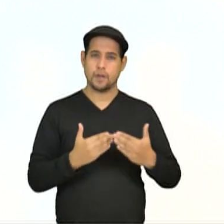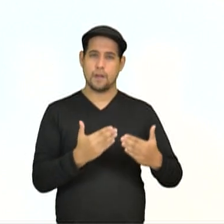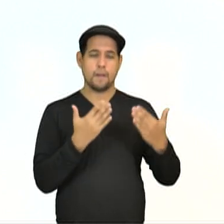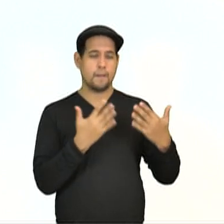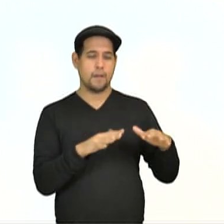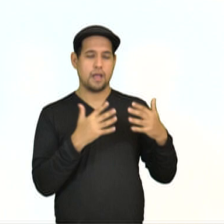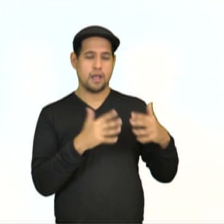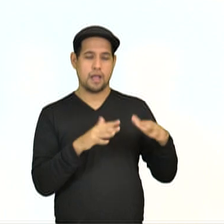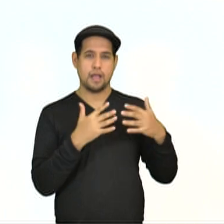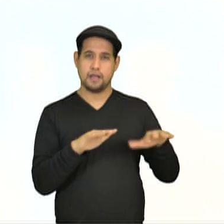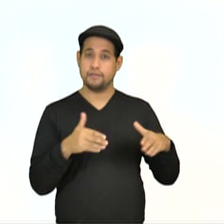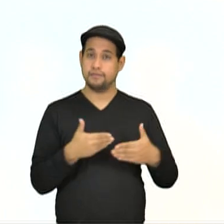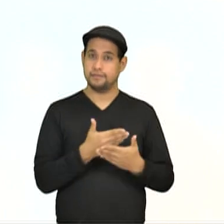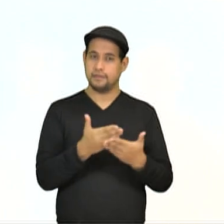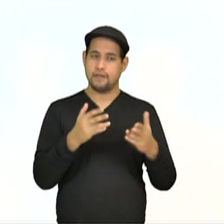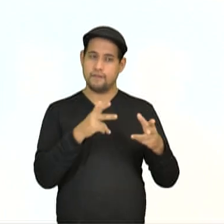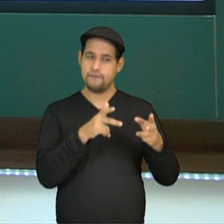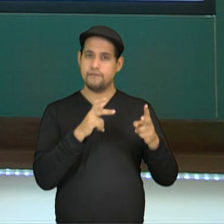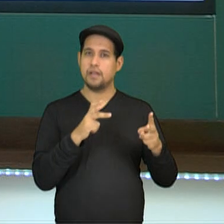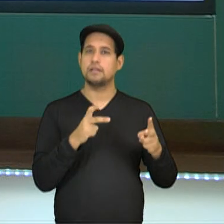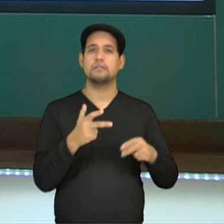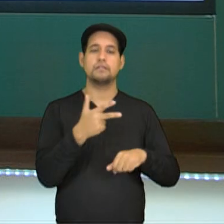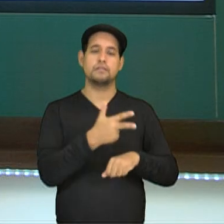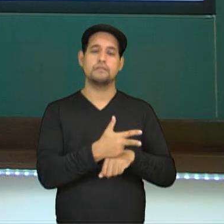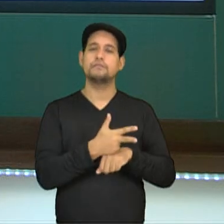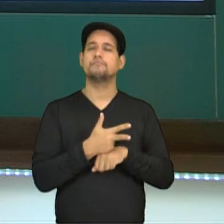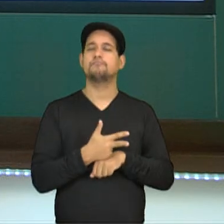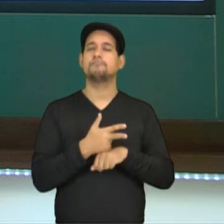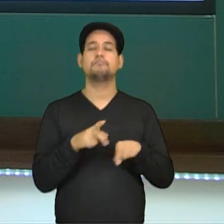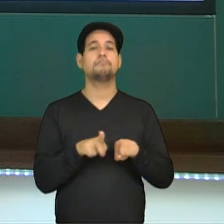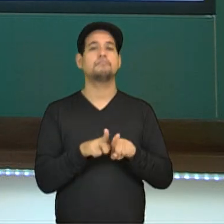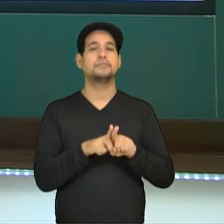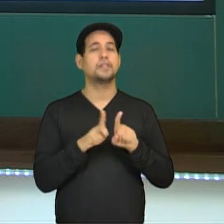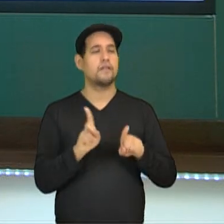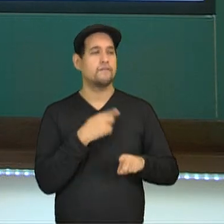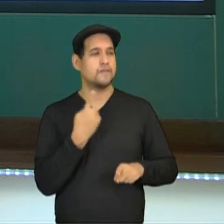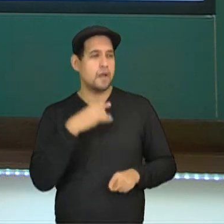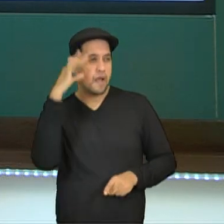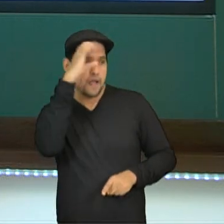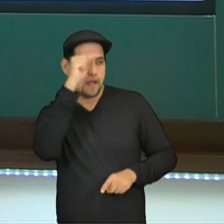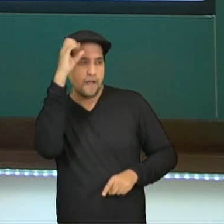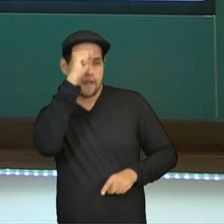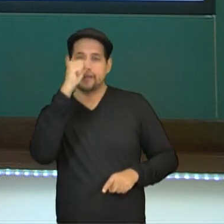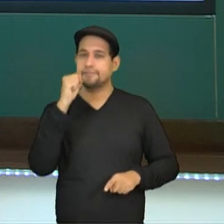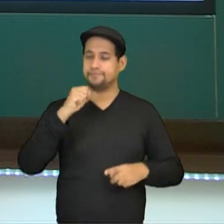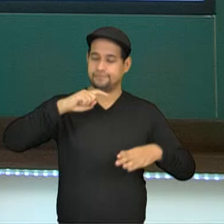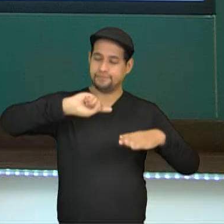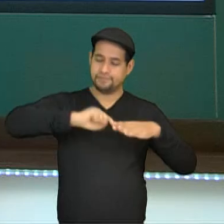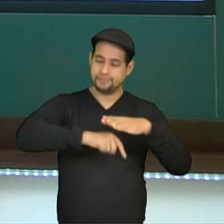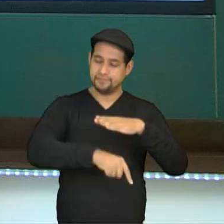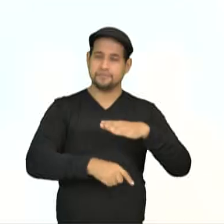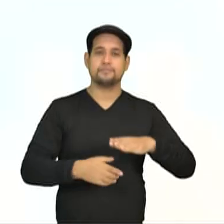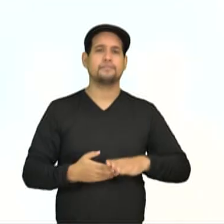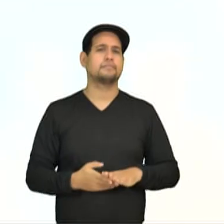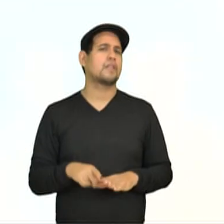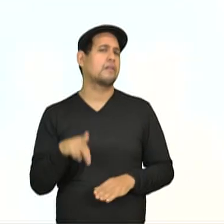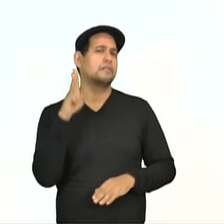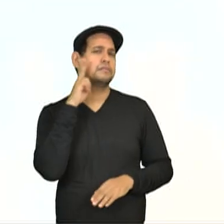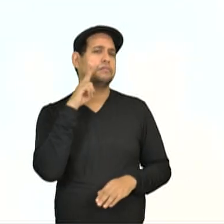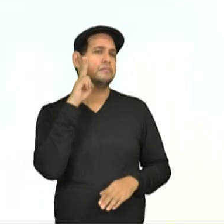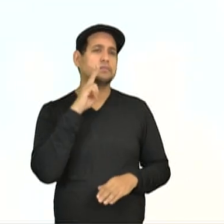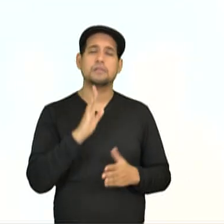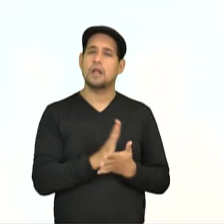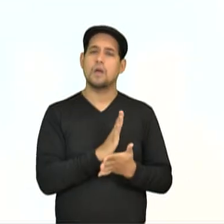parabenizando vocês por estarem aí assistindo as nossas videoaulas, E vamos aprender um pouquinho mais então. Você se lembra de